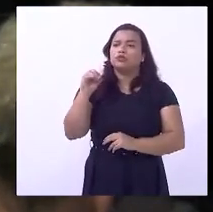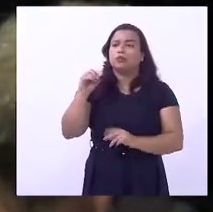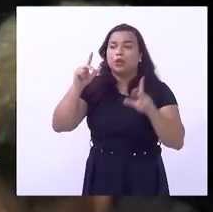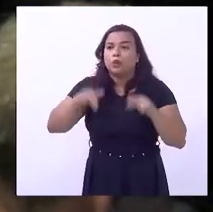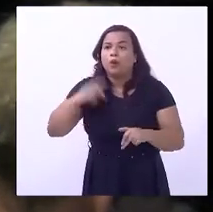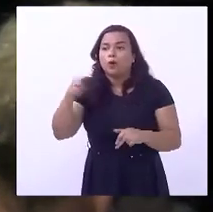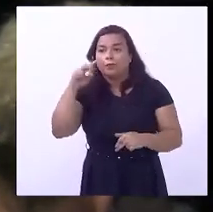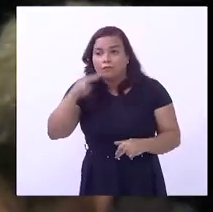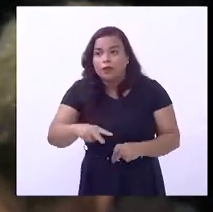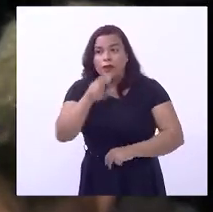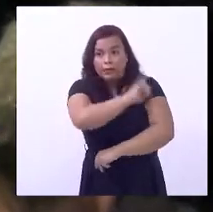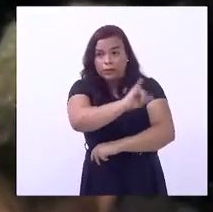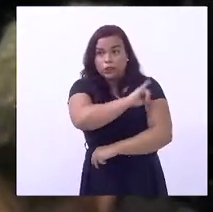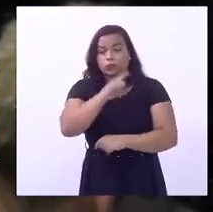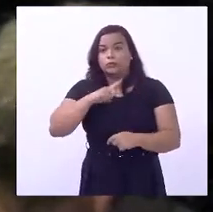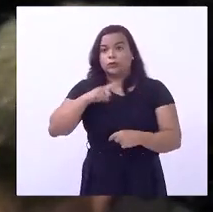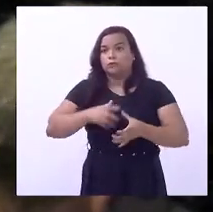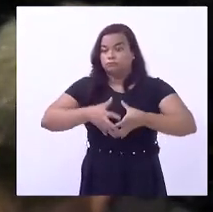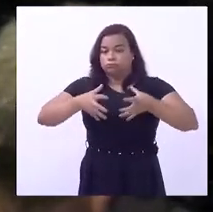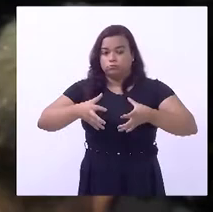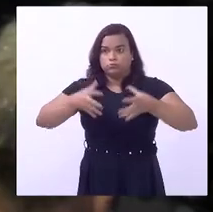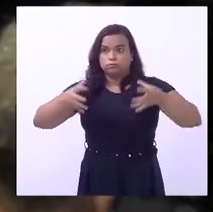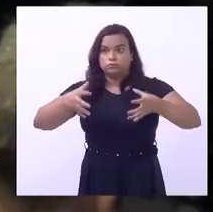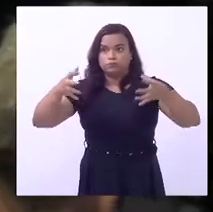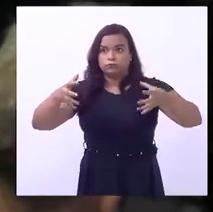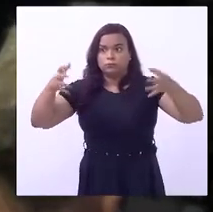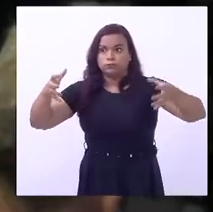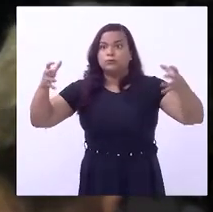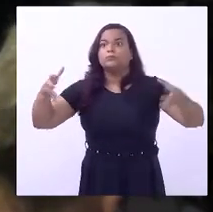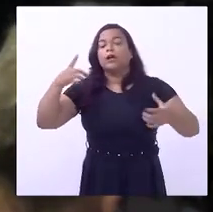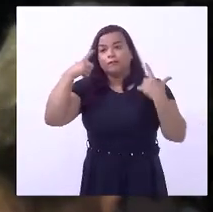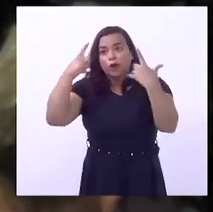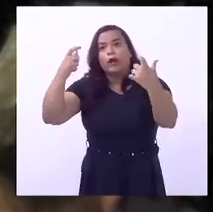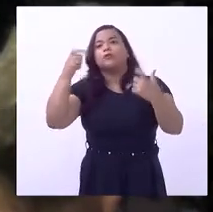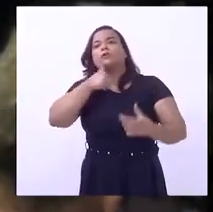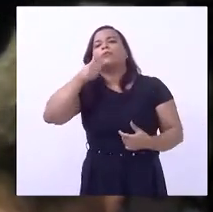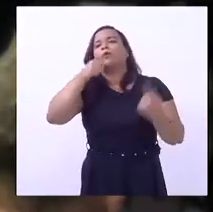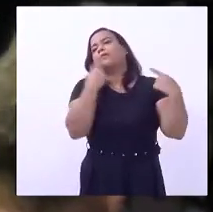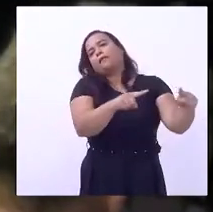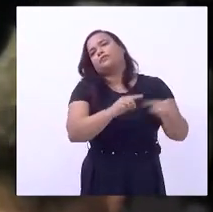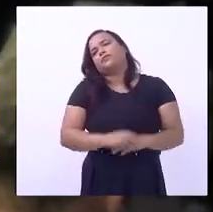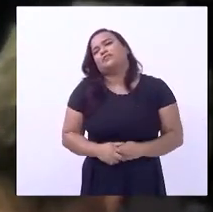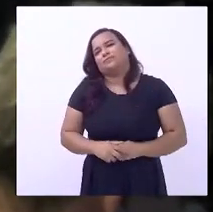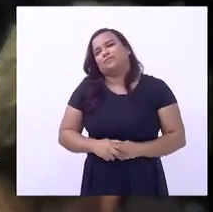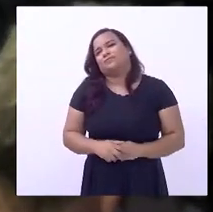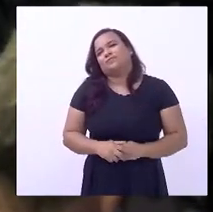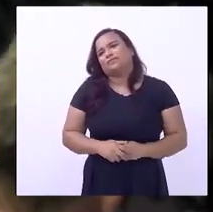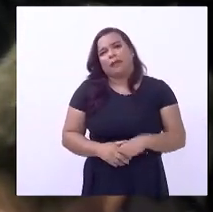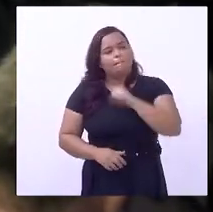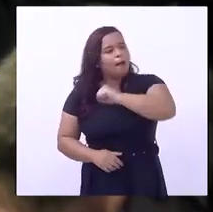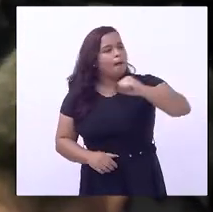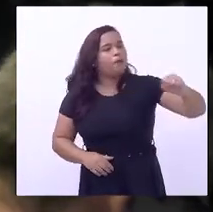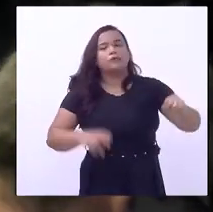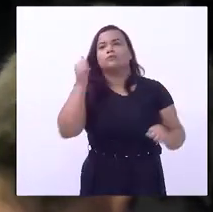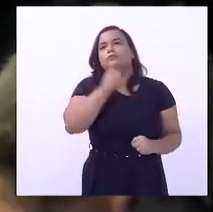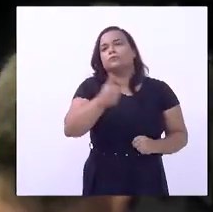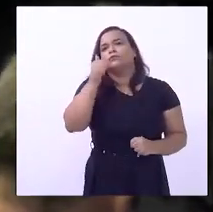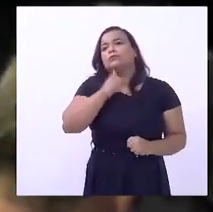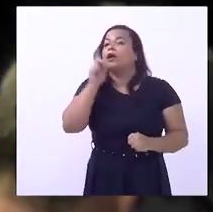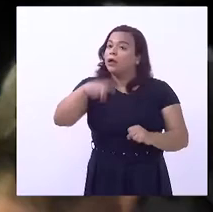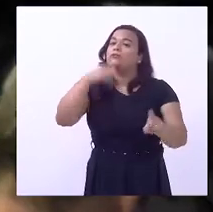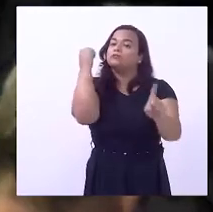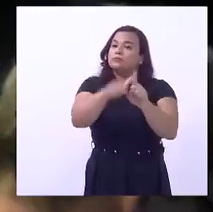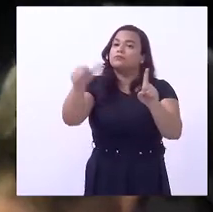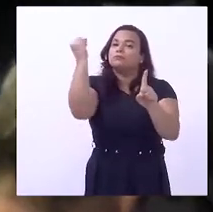Rio de Janeiro a um aumento avassalador da violência contra as mulheres, da violência letal contra as mulheres sob a forma do